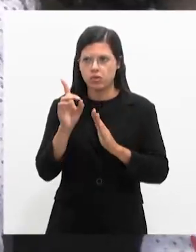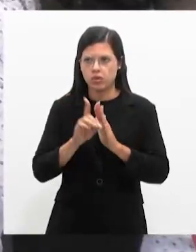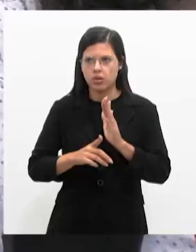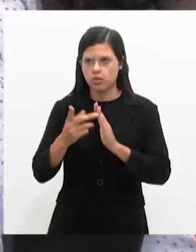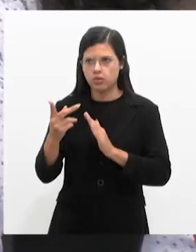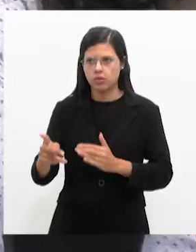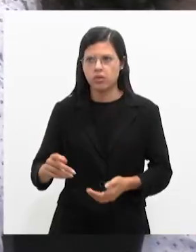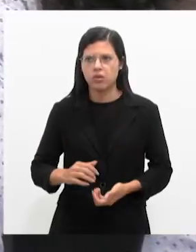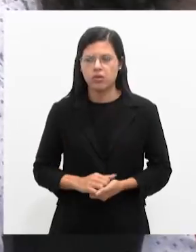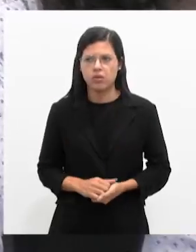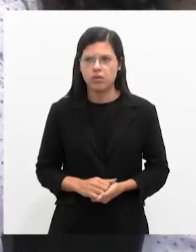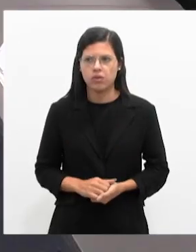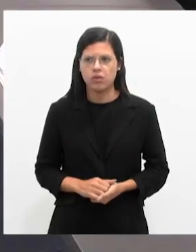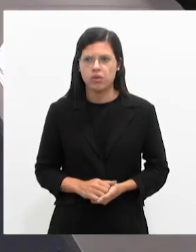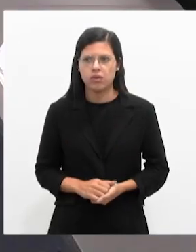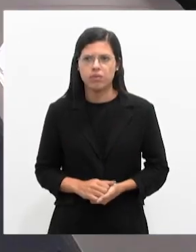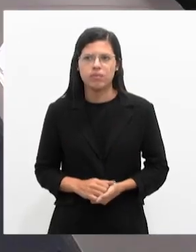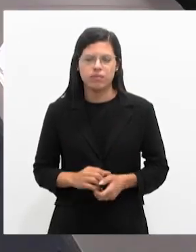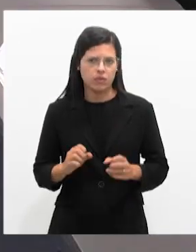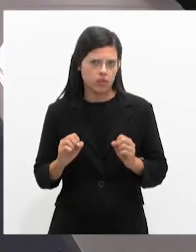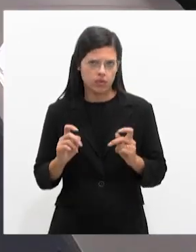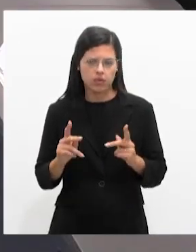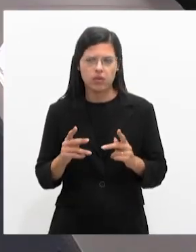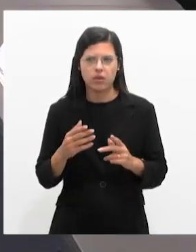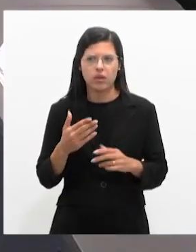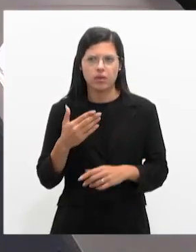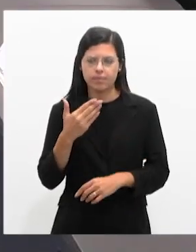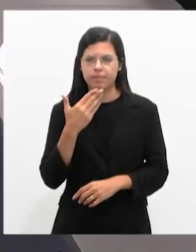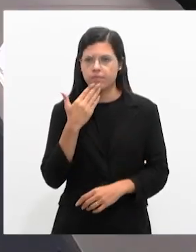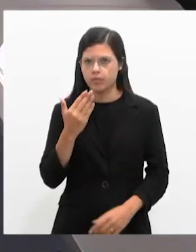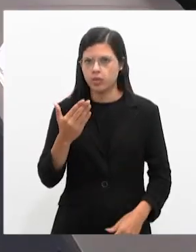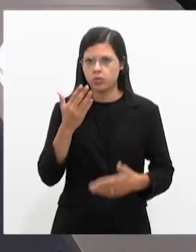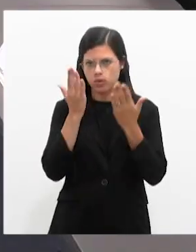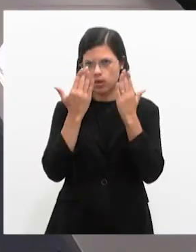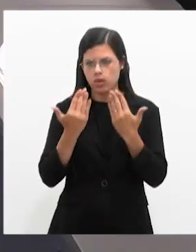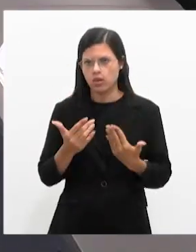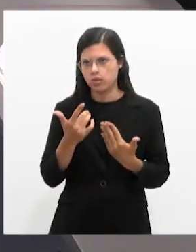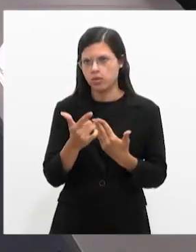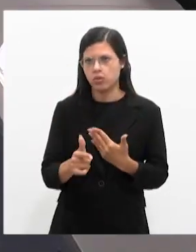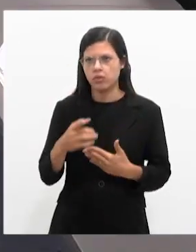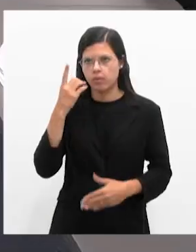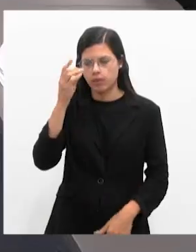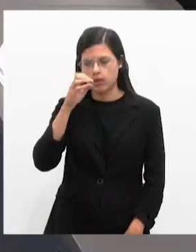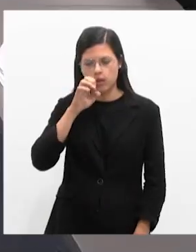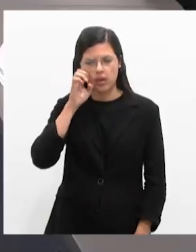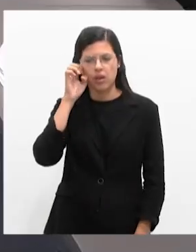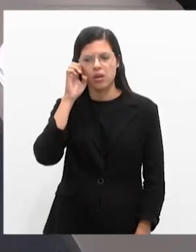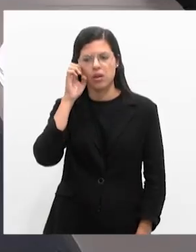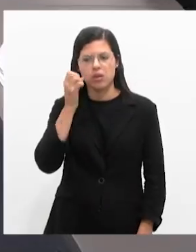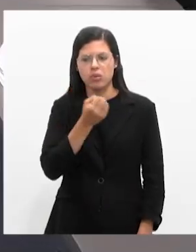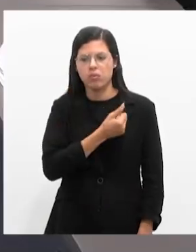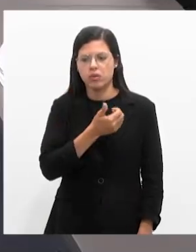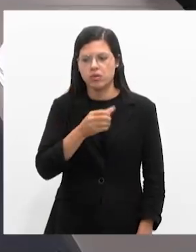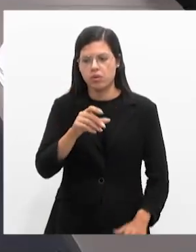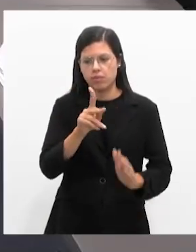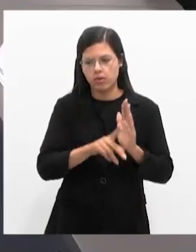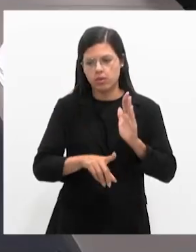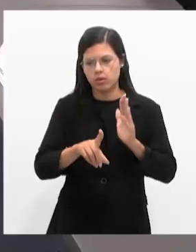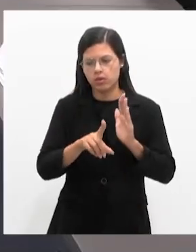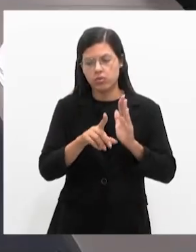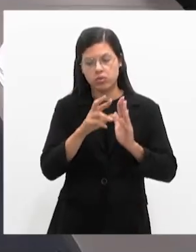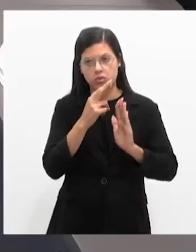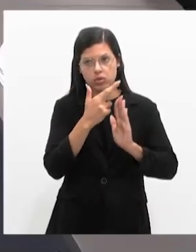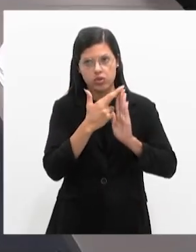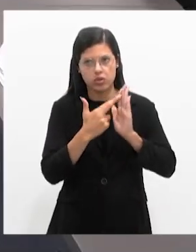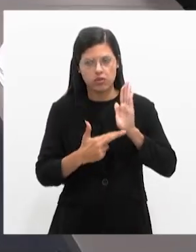Perfeito. por favor. Projeto, então, com vistas à deputada Érica Takimoto. Passo ao 19 da pauta, projetos de relatoria